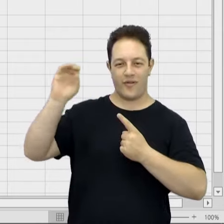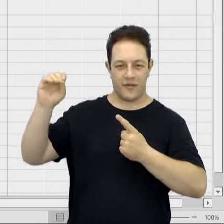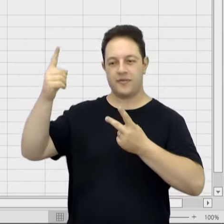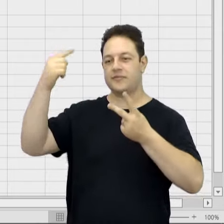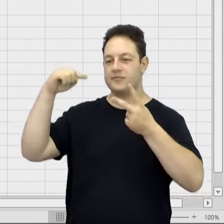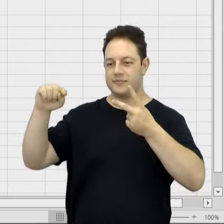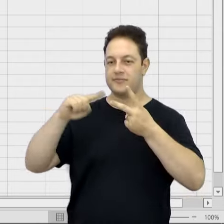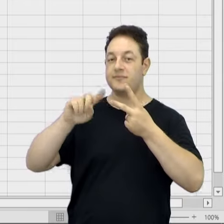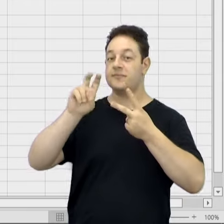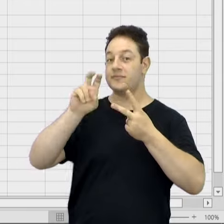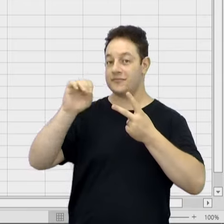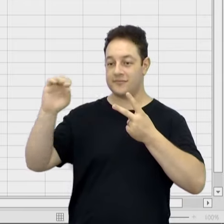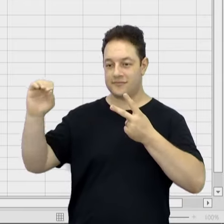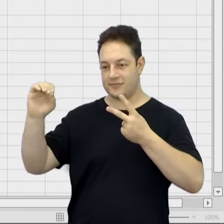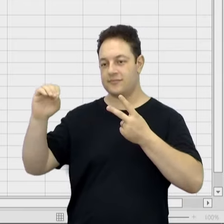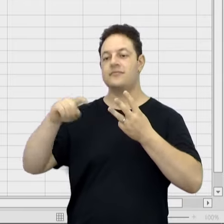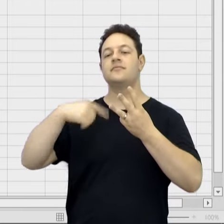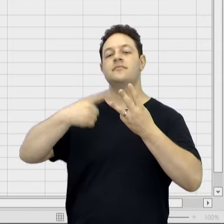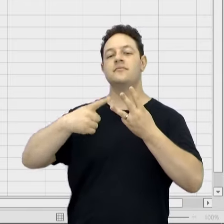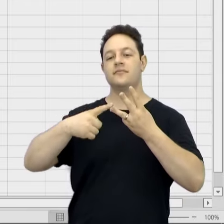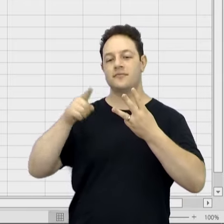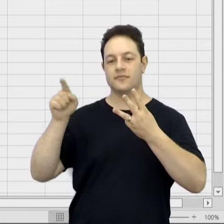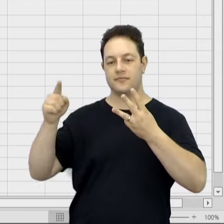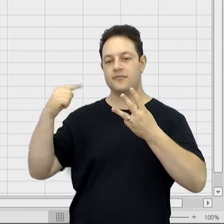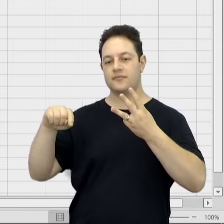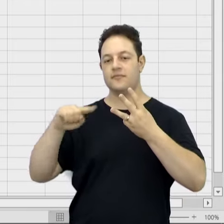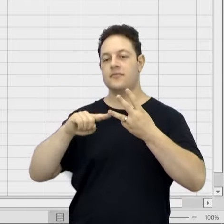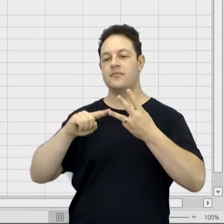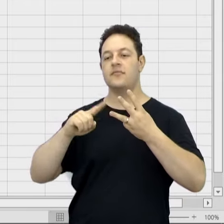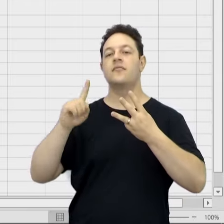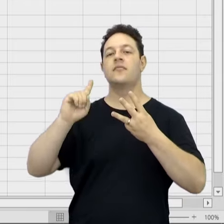Depois ela vai para 500,